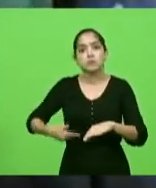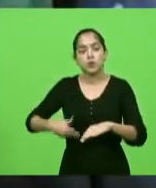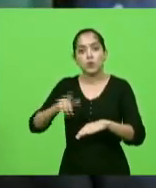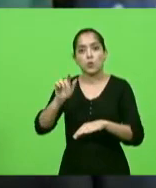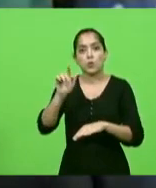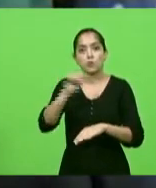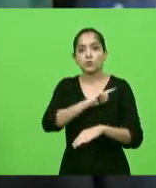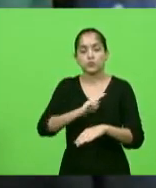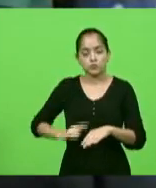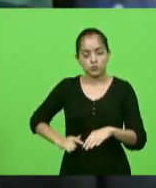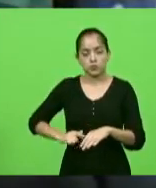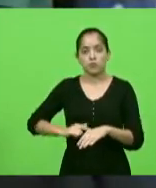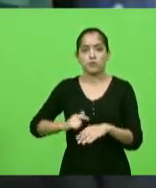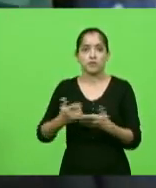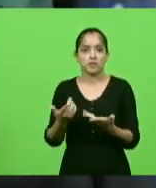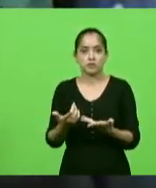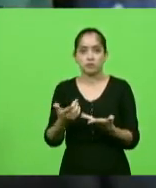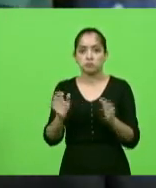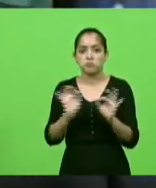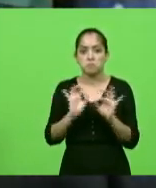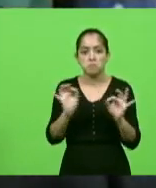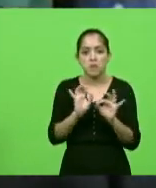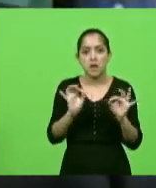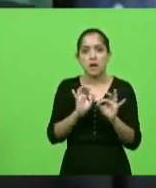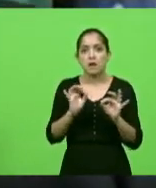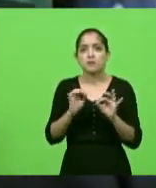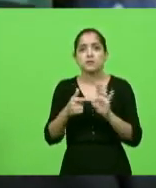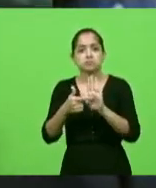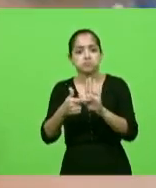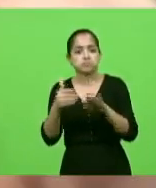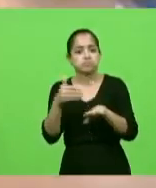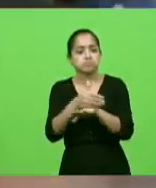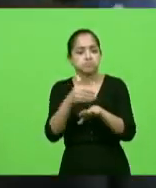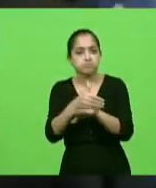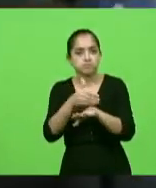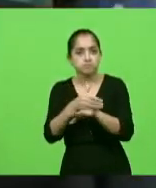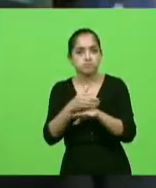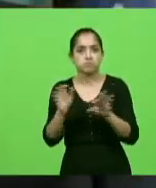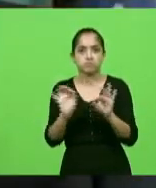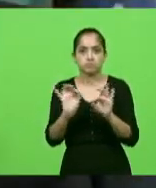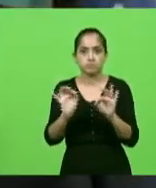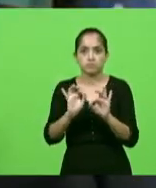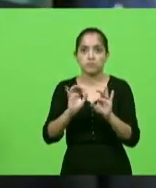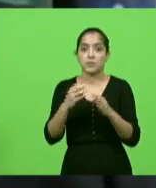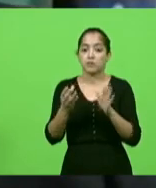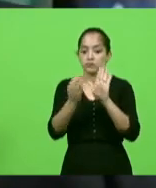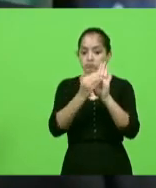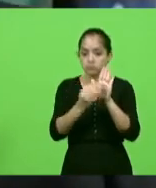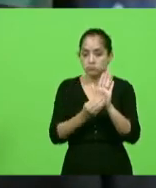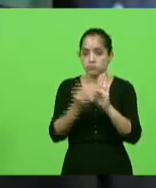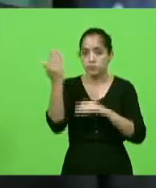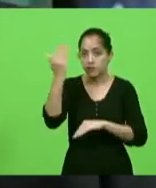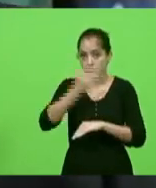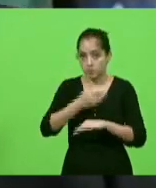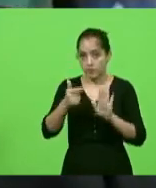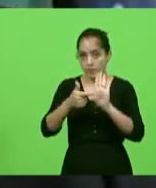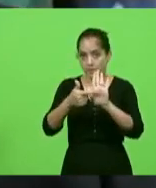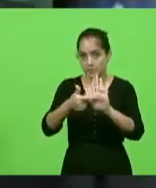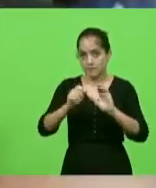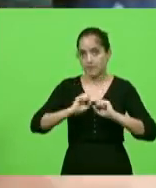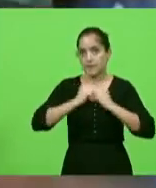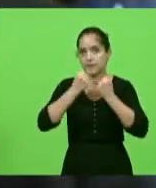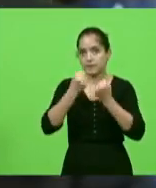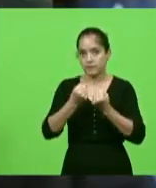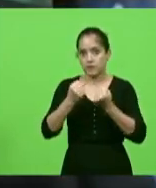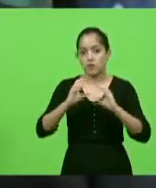forma dos documentos colhidos não há nada que determine sua autoria ou participação portanto diante das provas reais apresentadas pela